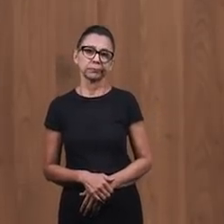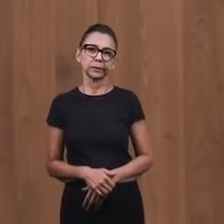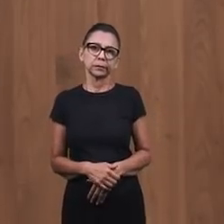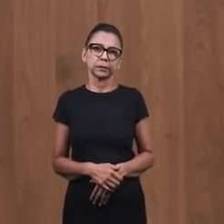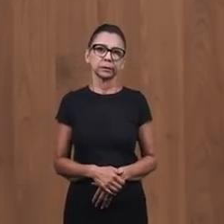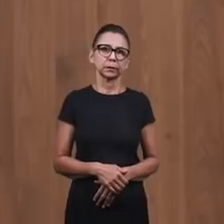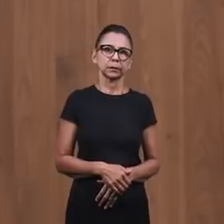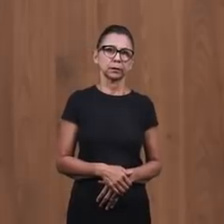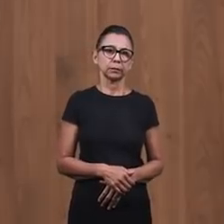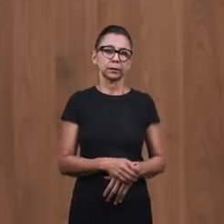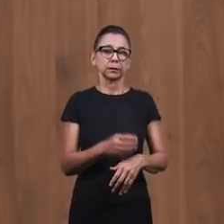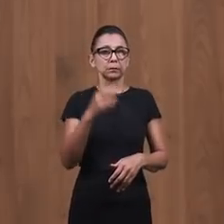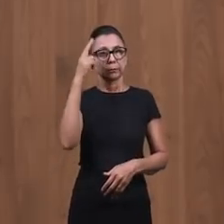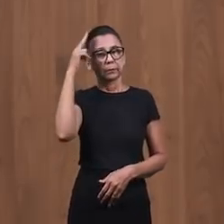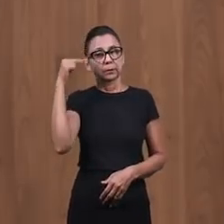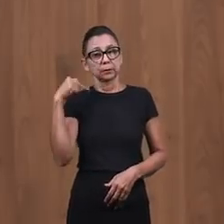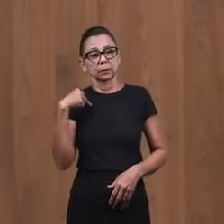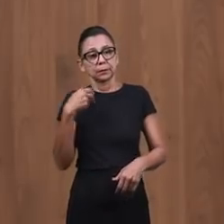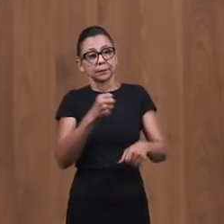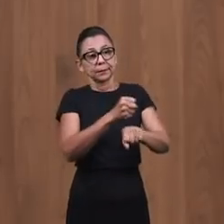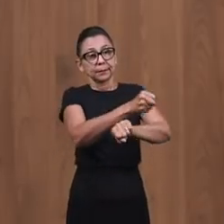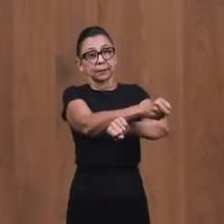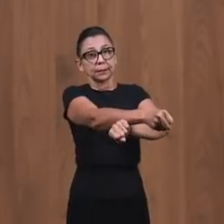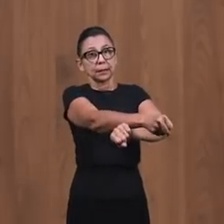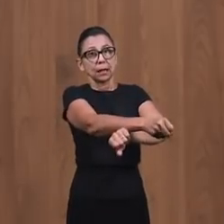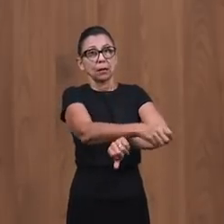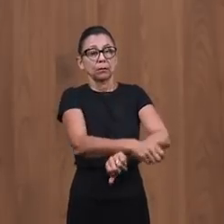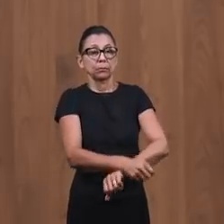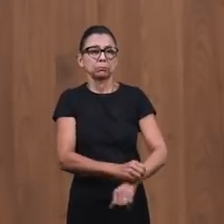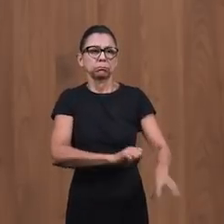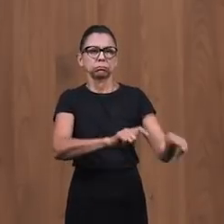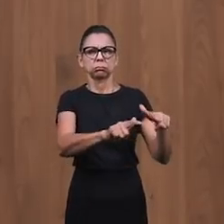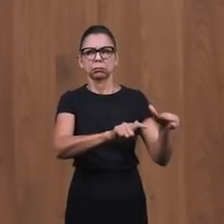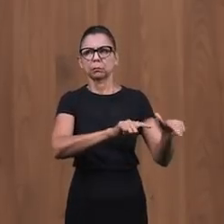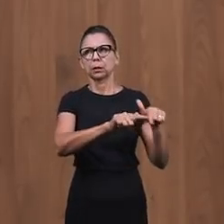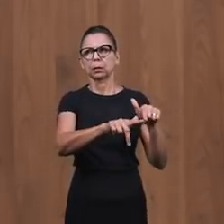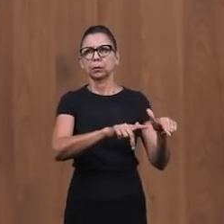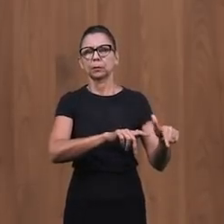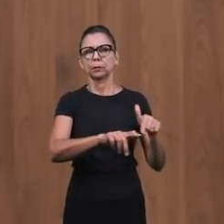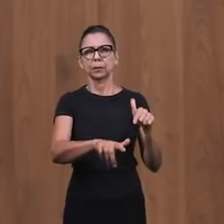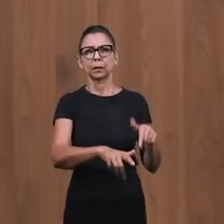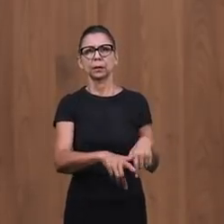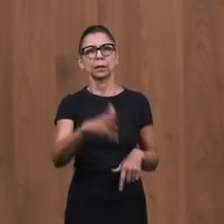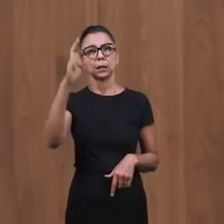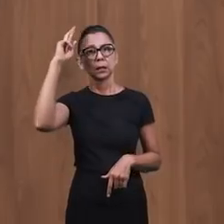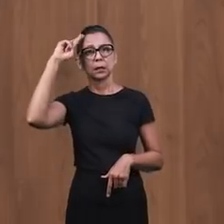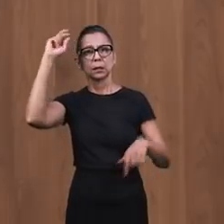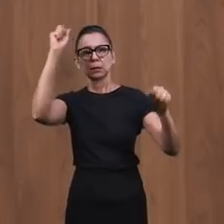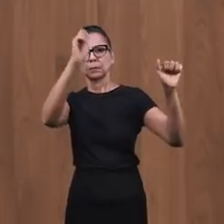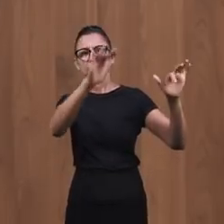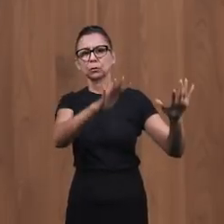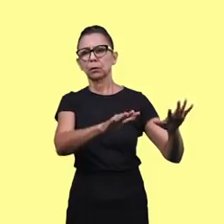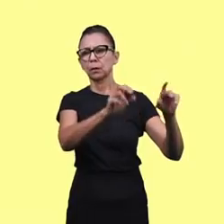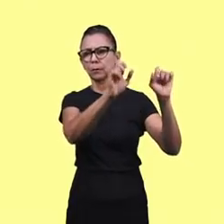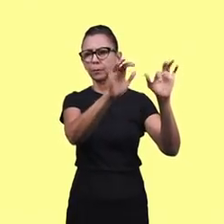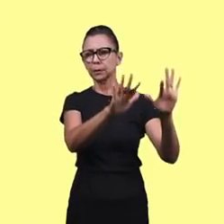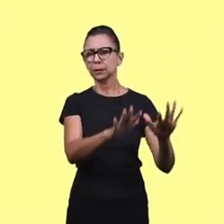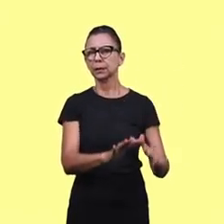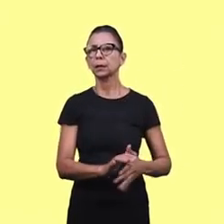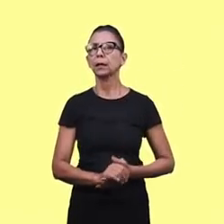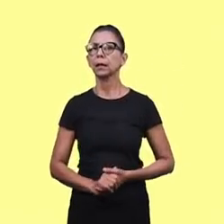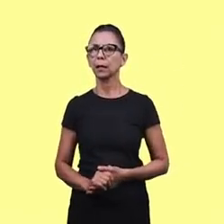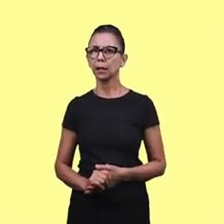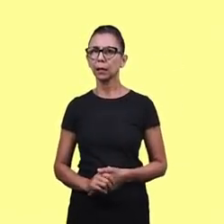chegar ali, José como escravo, o Senhor começou a abençoar muito a vida de José,